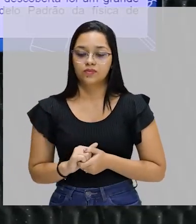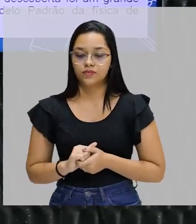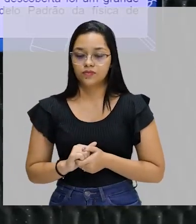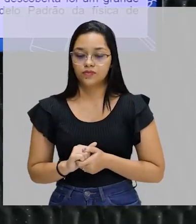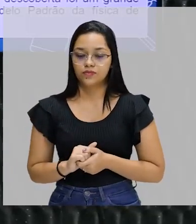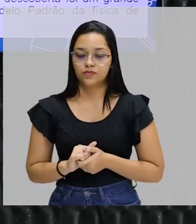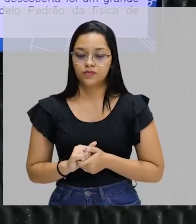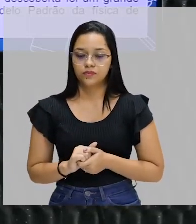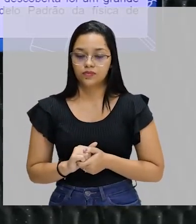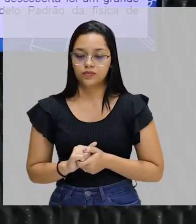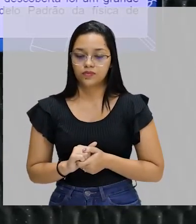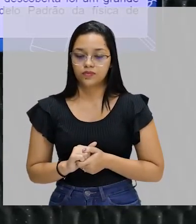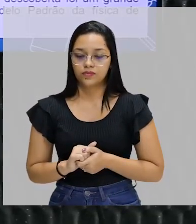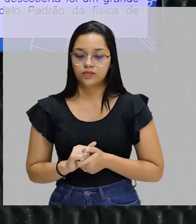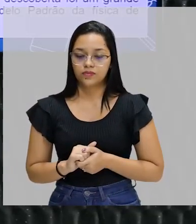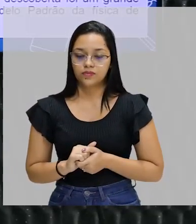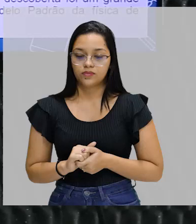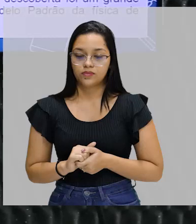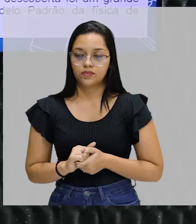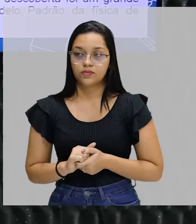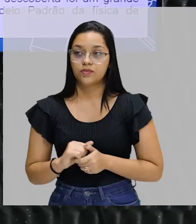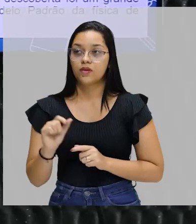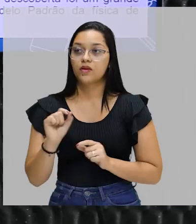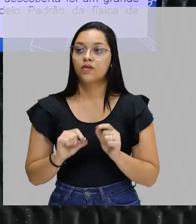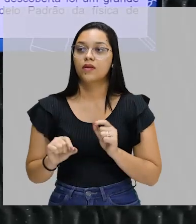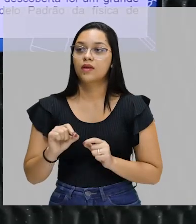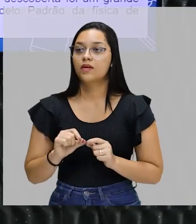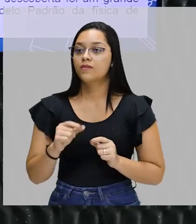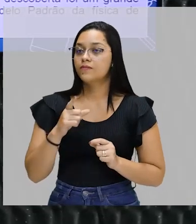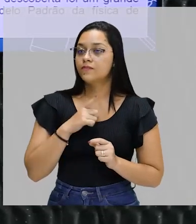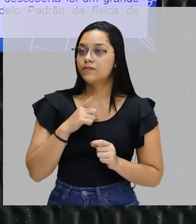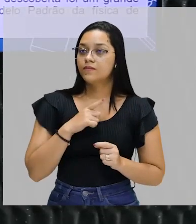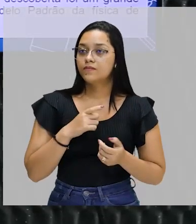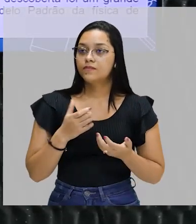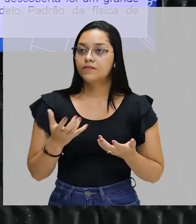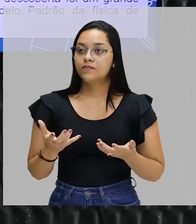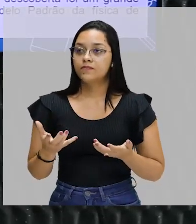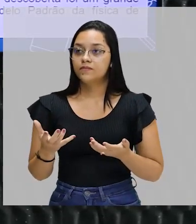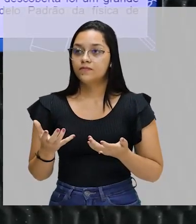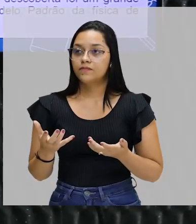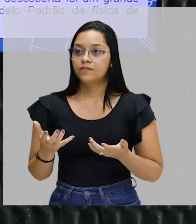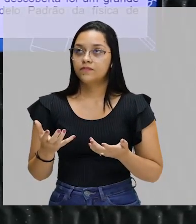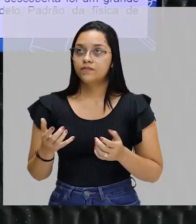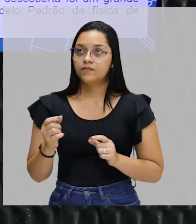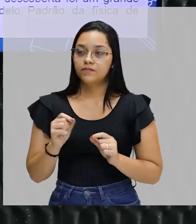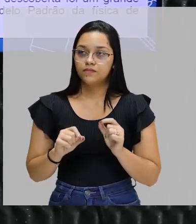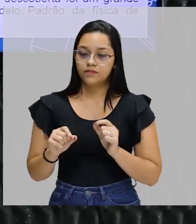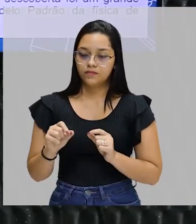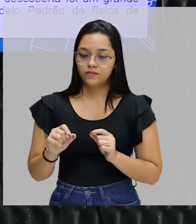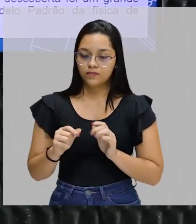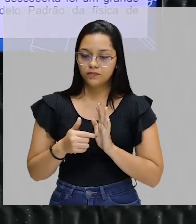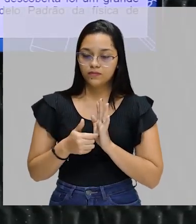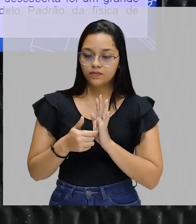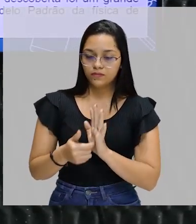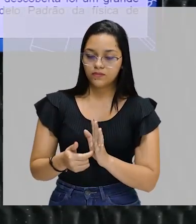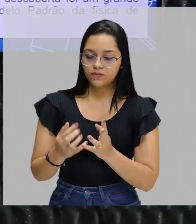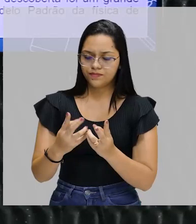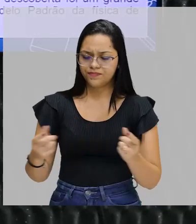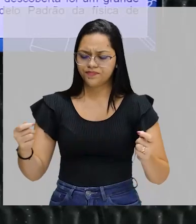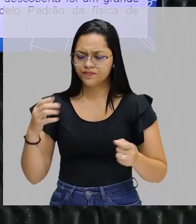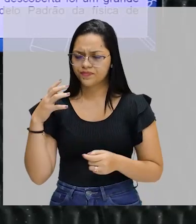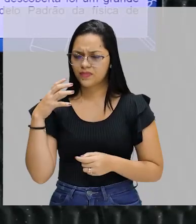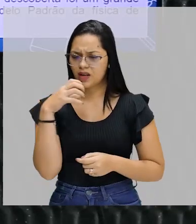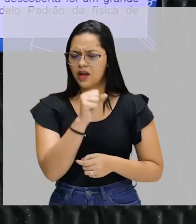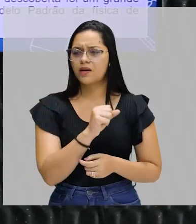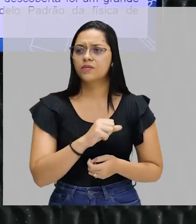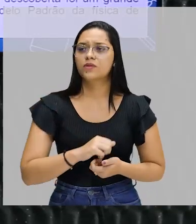elevado a menos 25 segundos, ou seja, são partículas que elas aparecem e desaparecem muito